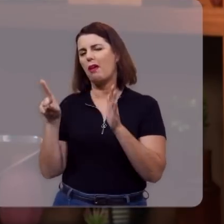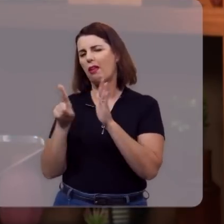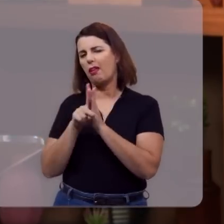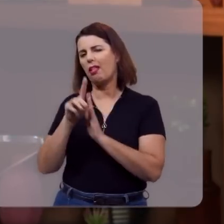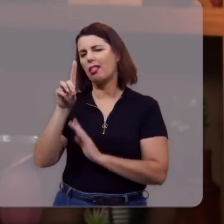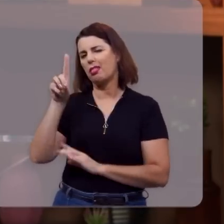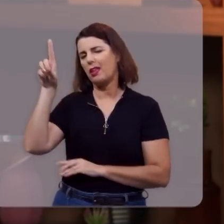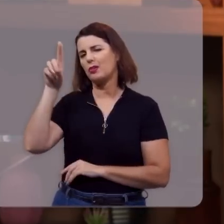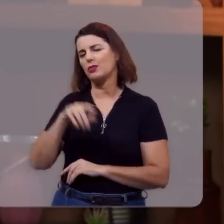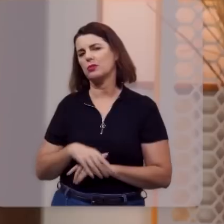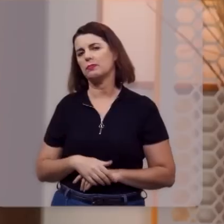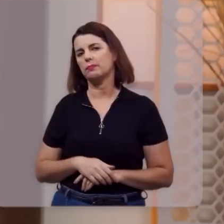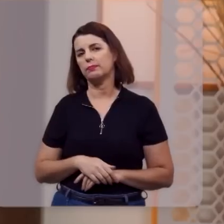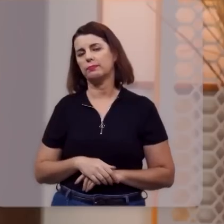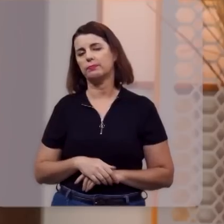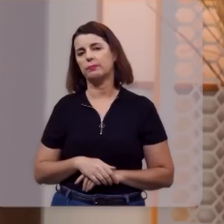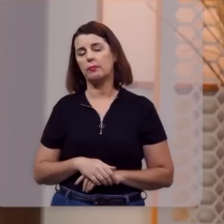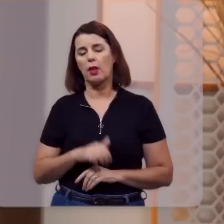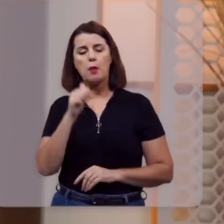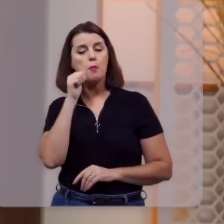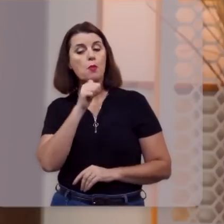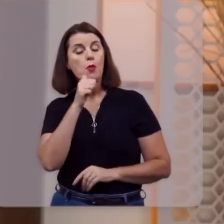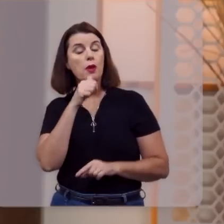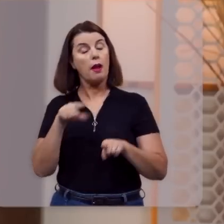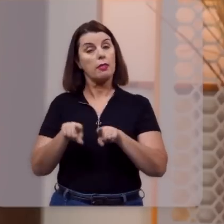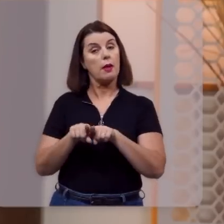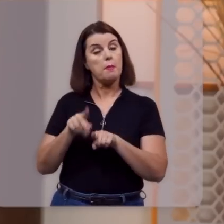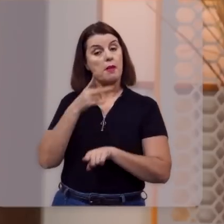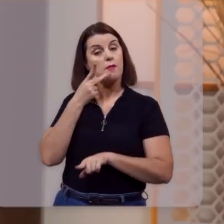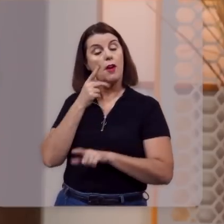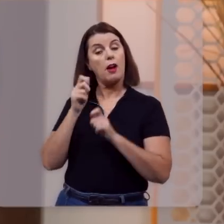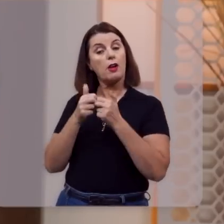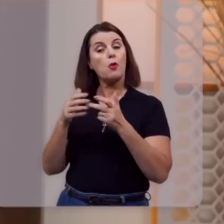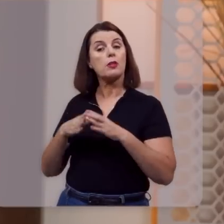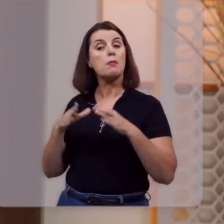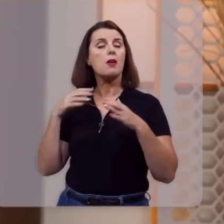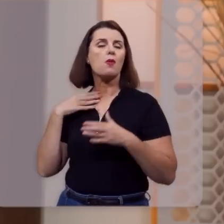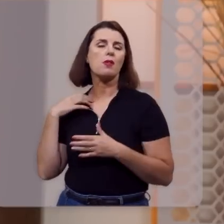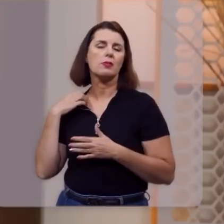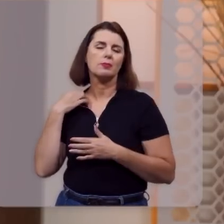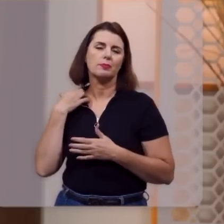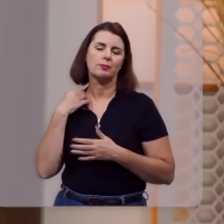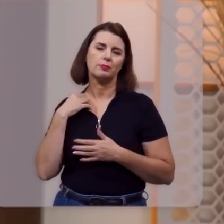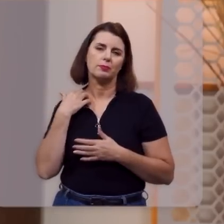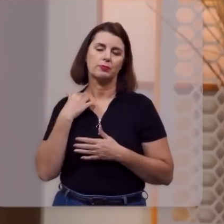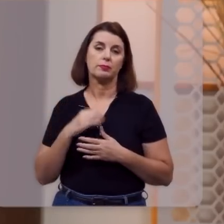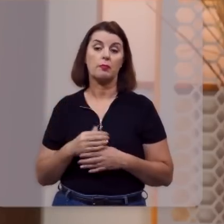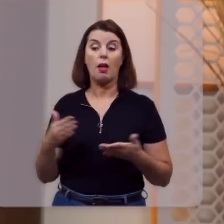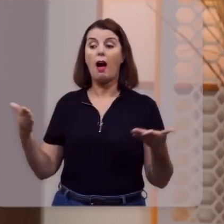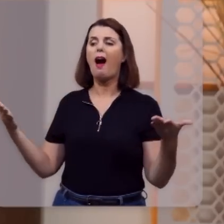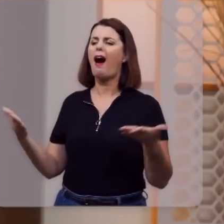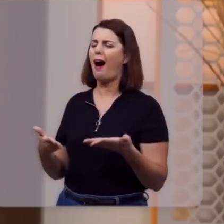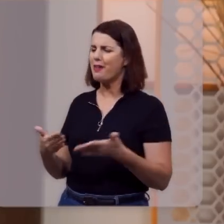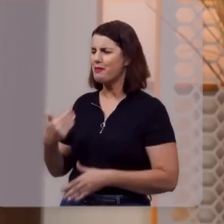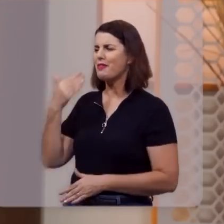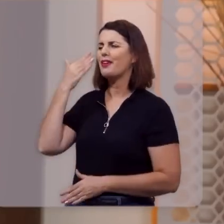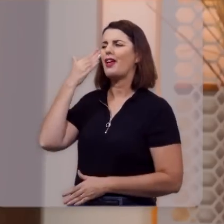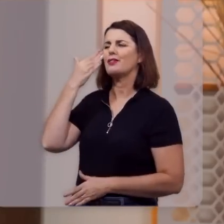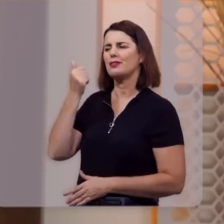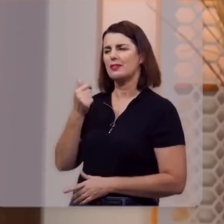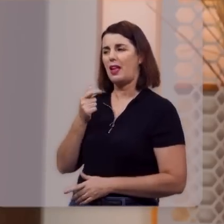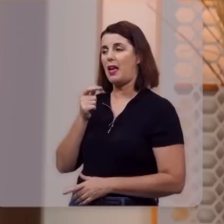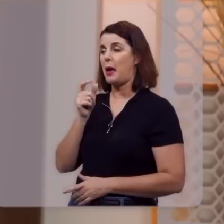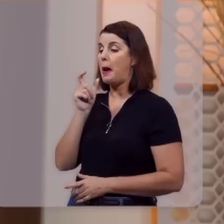Deus. Mas esta mulher disse algo maior ainda. Ela disse assim: agora eu sei